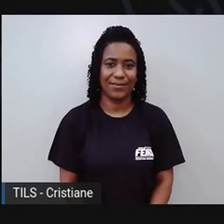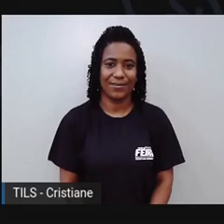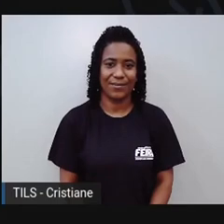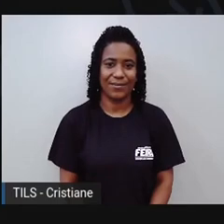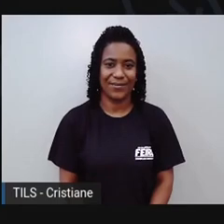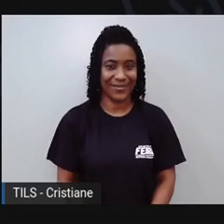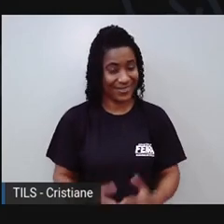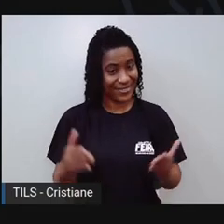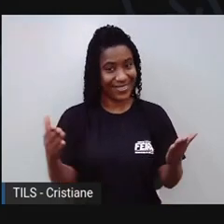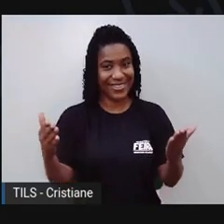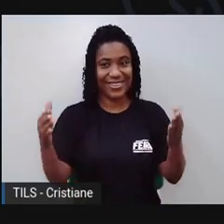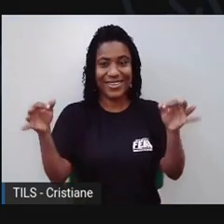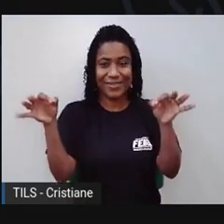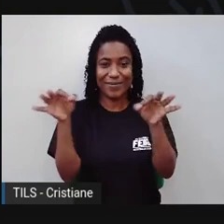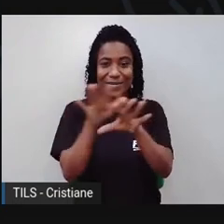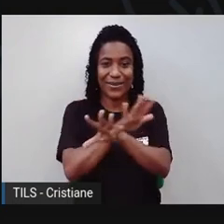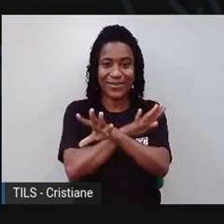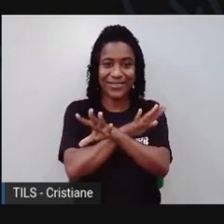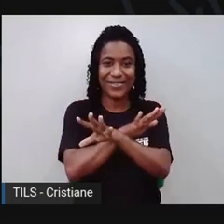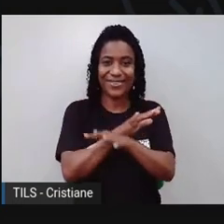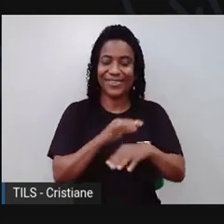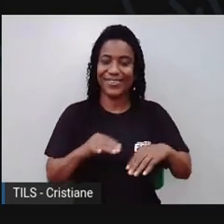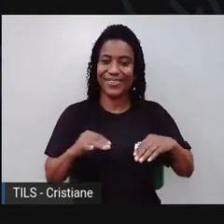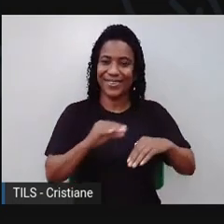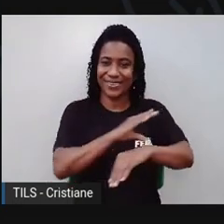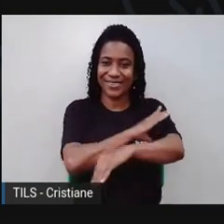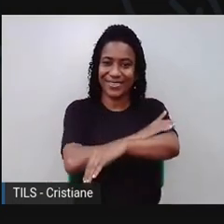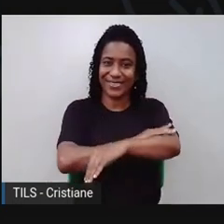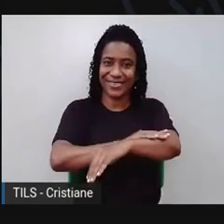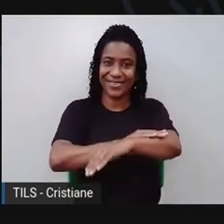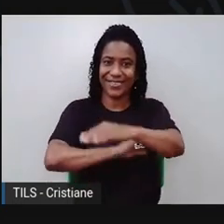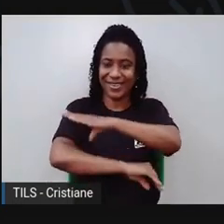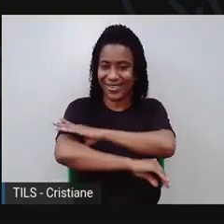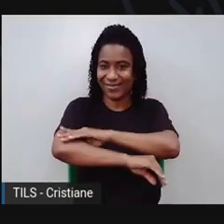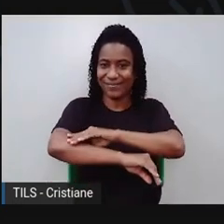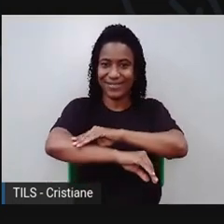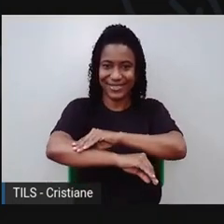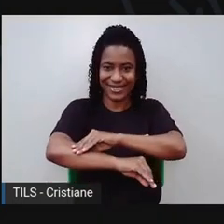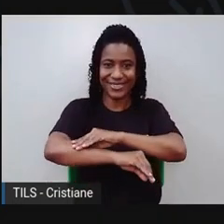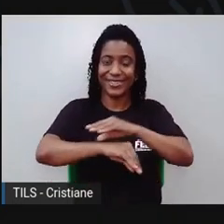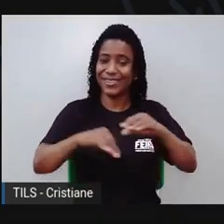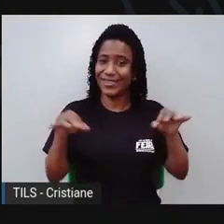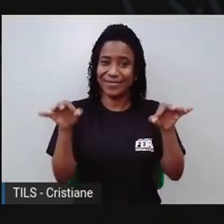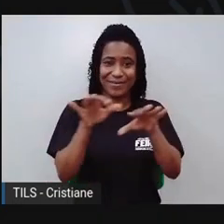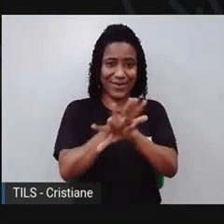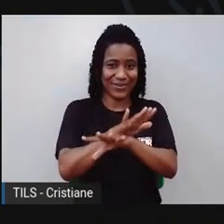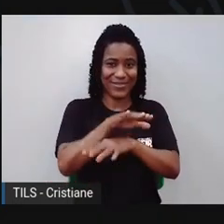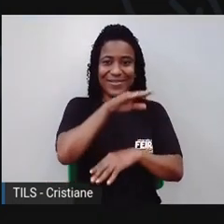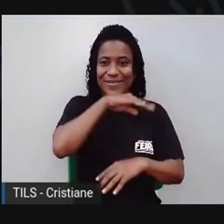E pronto, só colocar as duas mãozinhas e tá pronto o nosso porquinho.